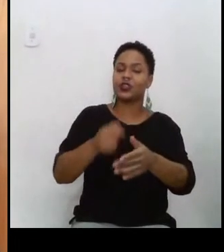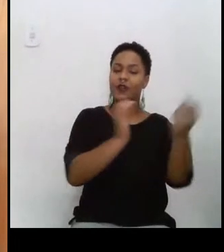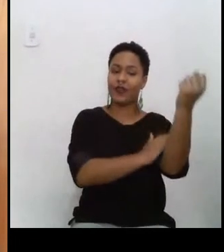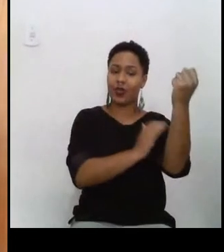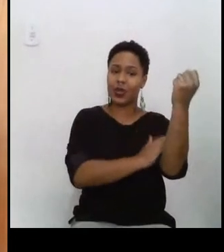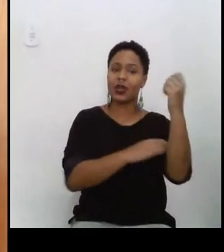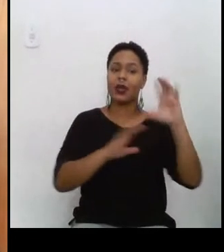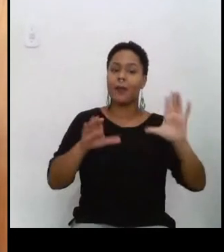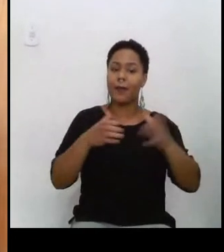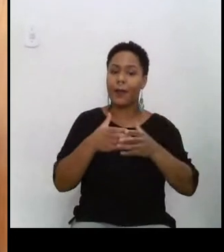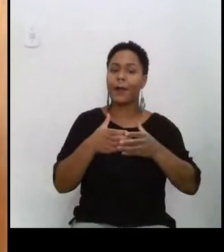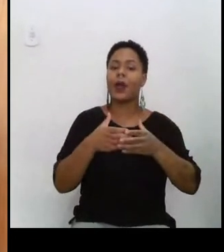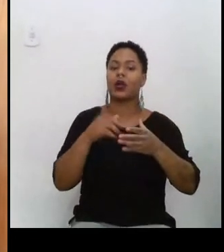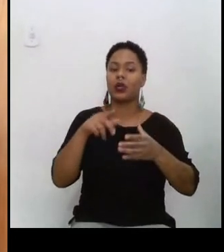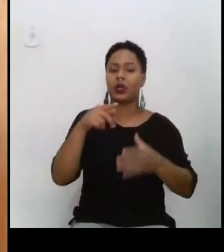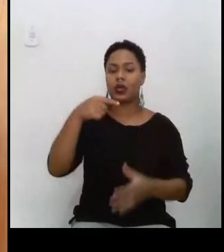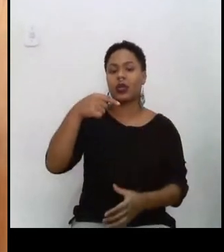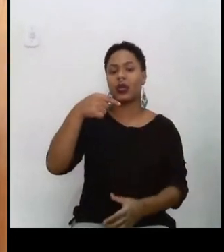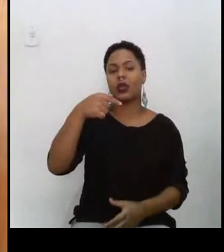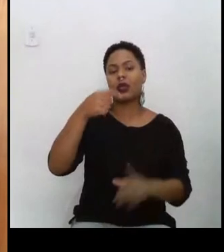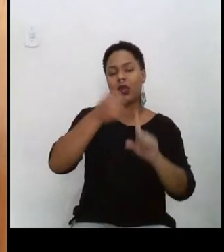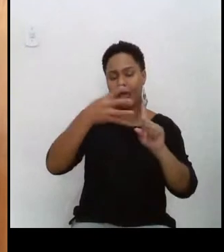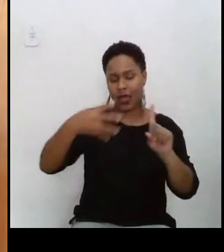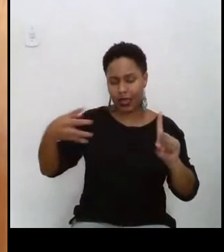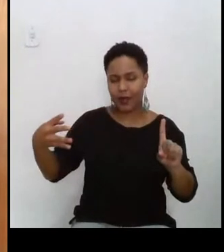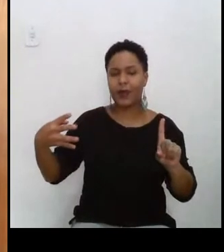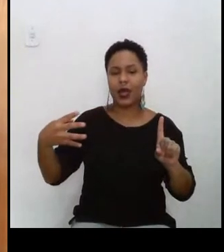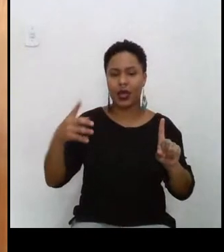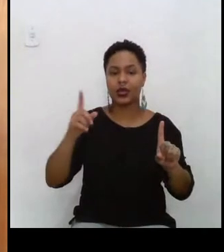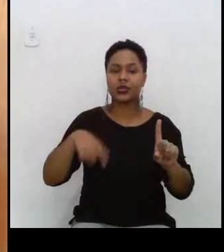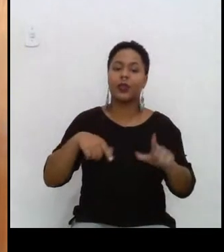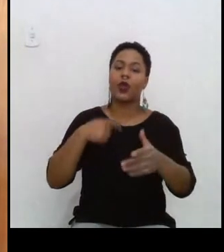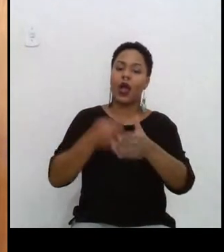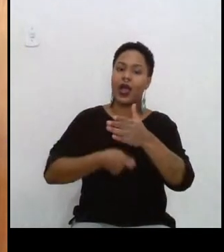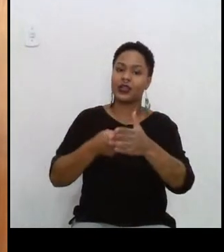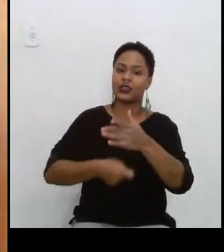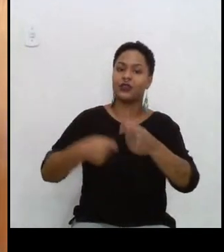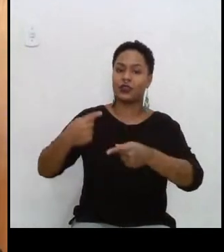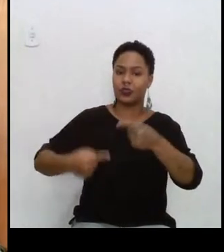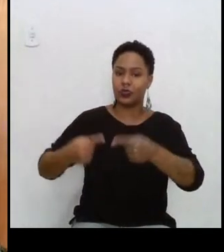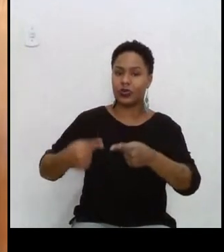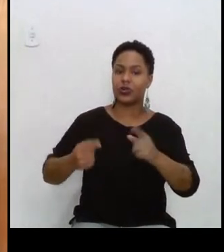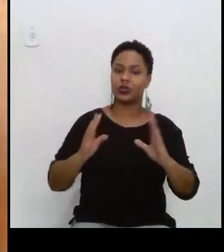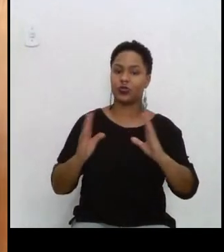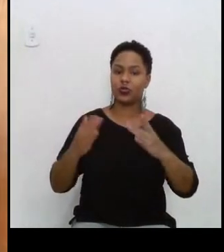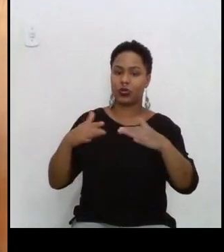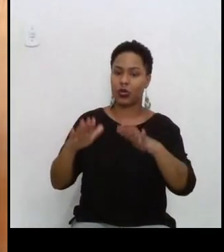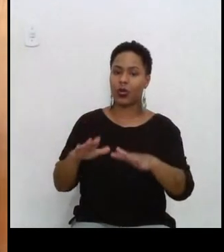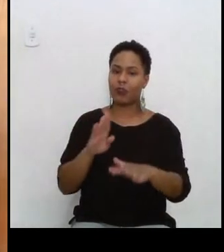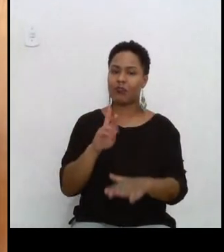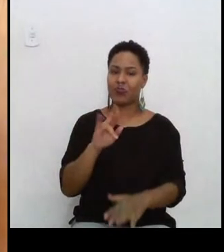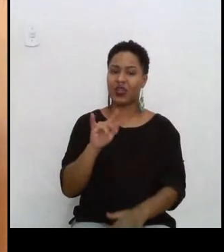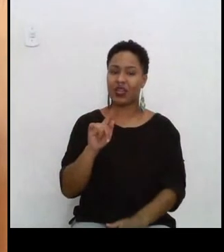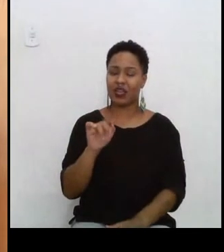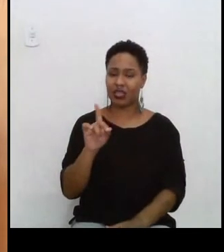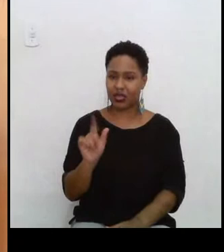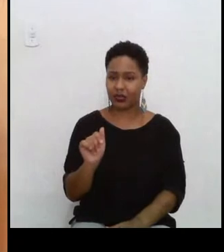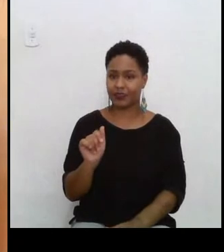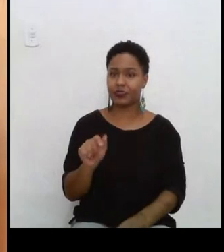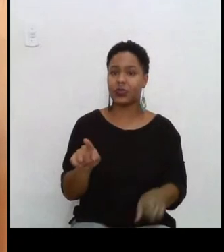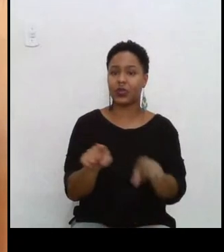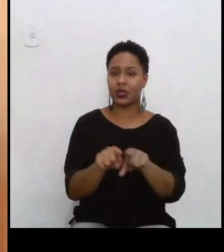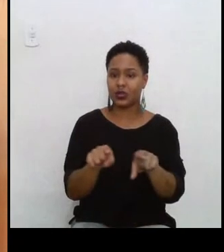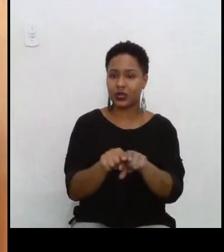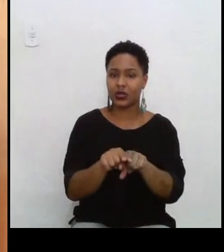massa mesmo disse uma política Western Obrigada o da holy e essa coletiva não der tem problema